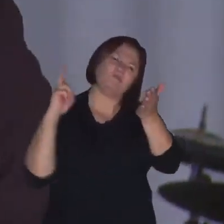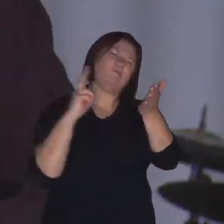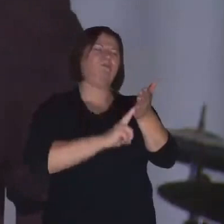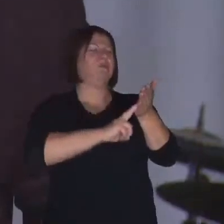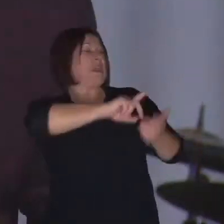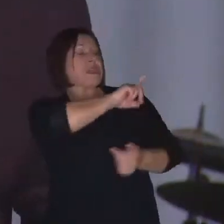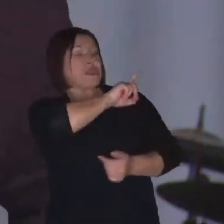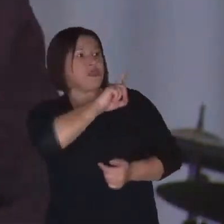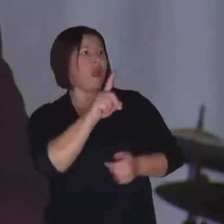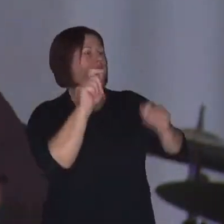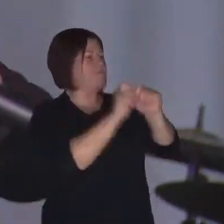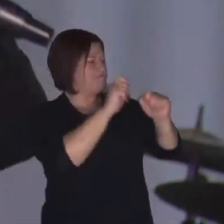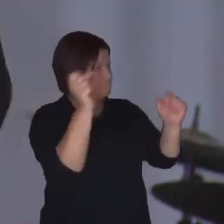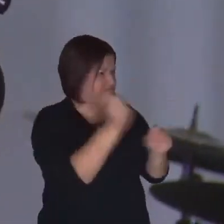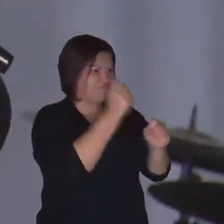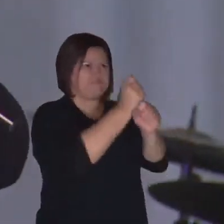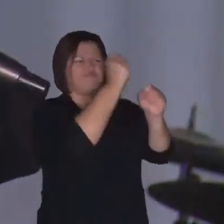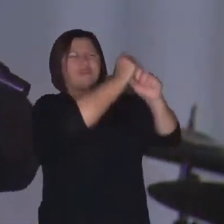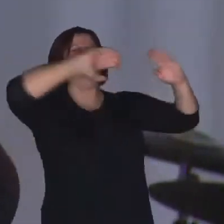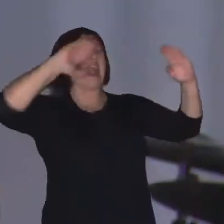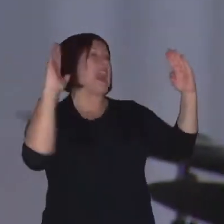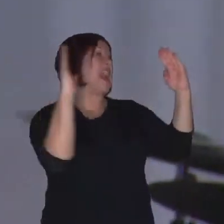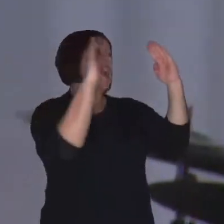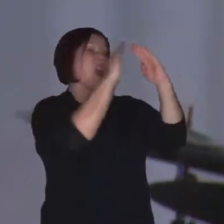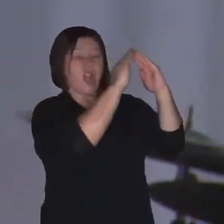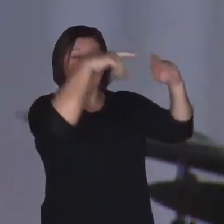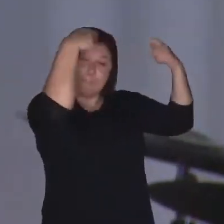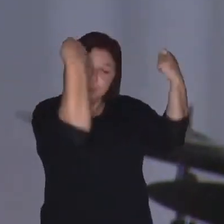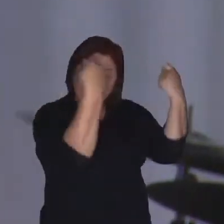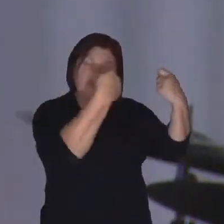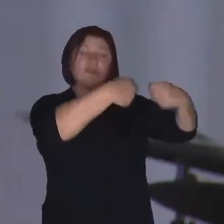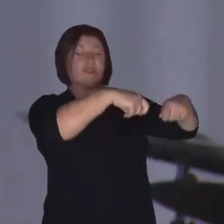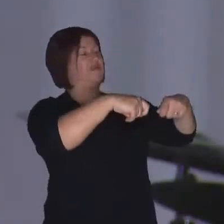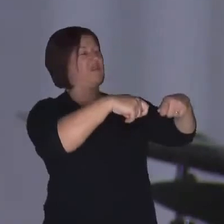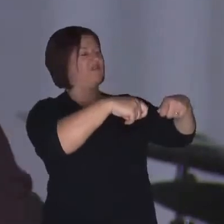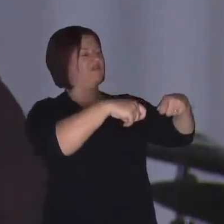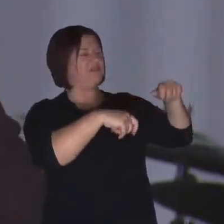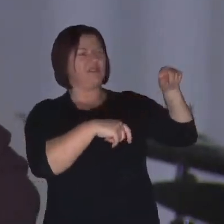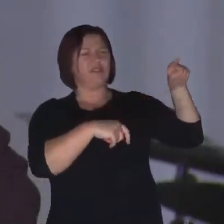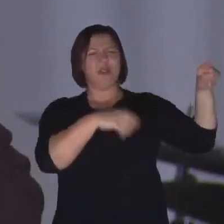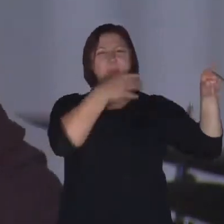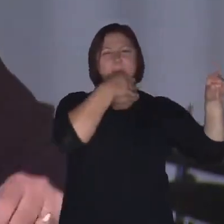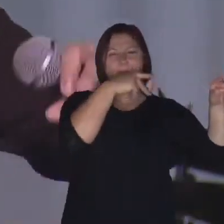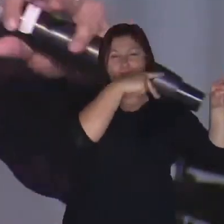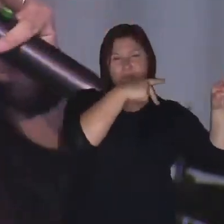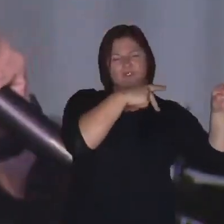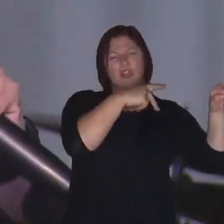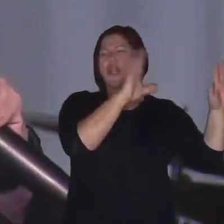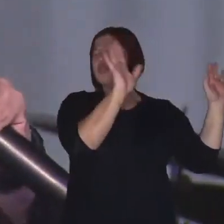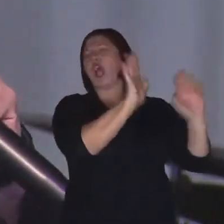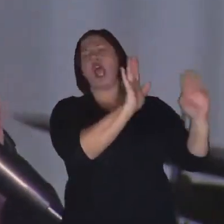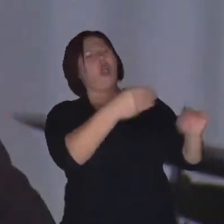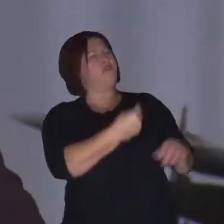Enquanto que alguns profetas estavam dizendo que a vida deles deveria ficar paralisada na Babilônia, em todas as áreas,